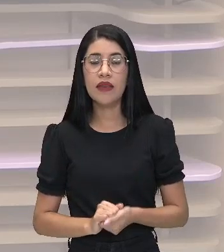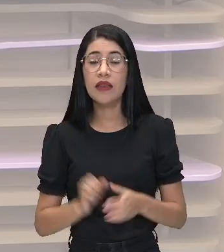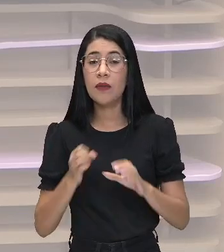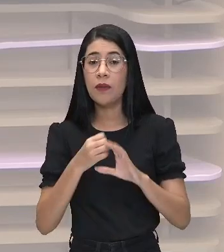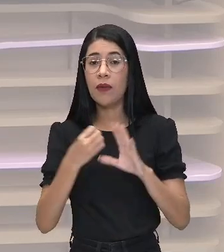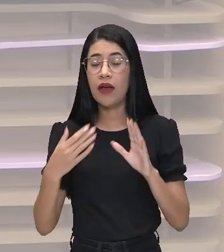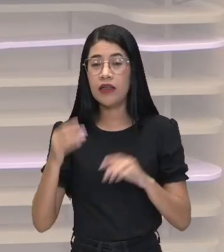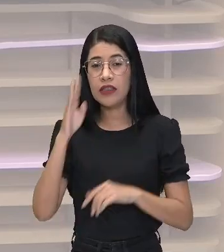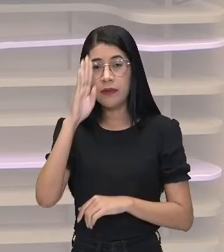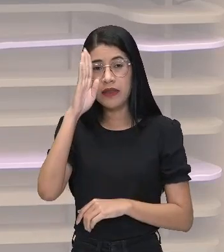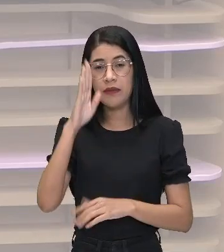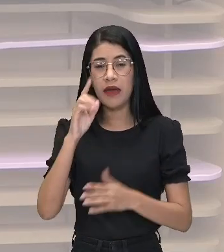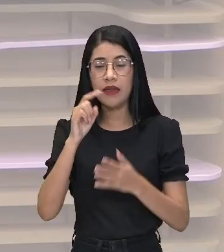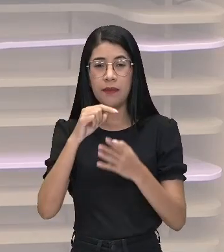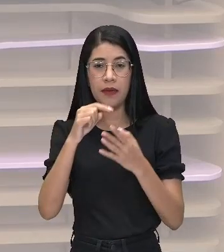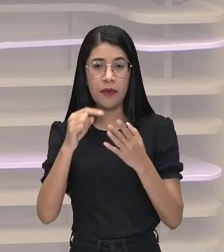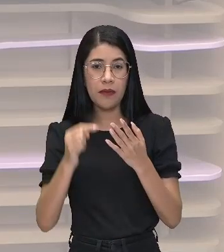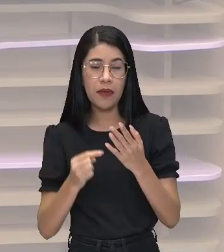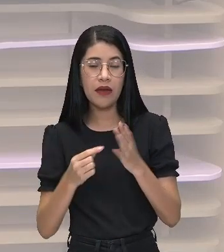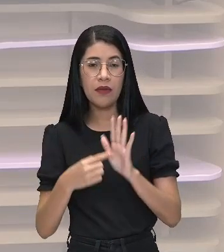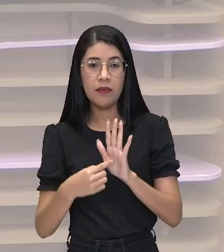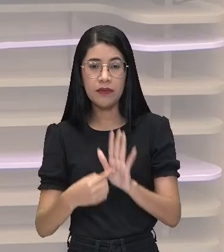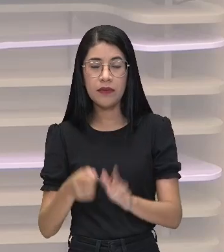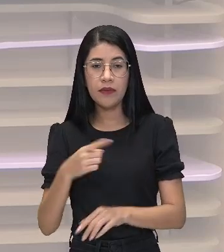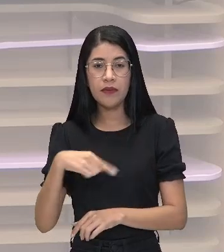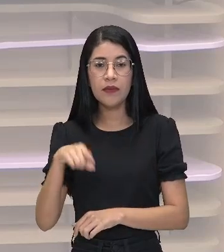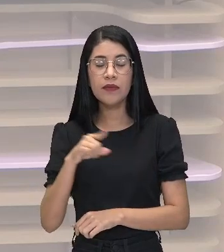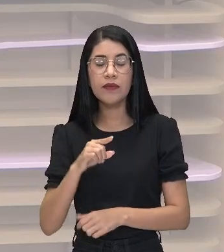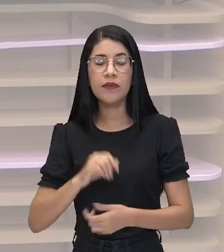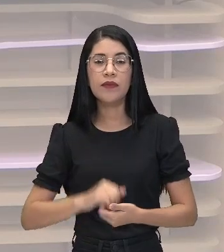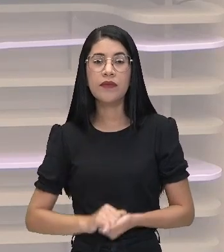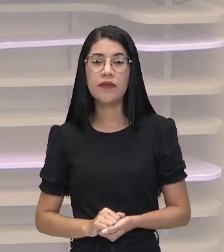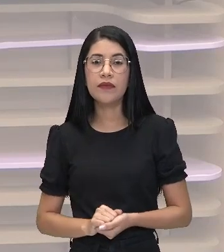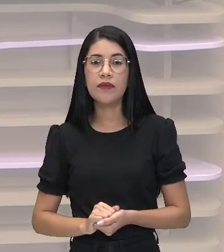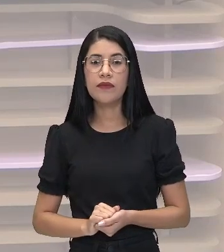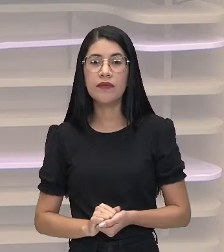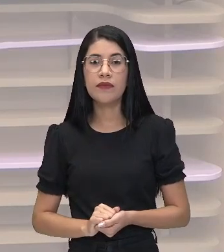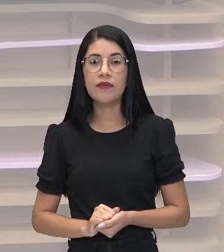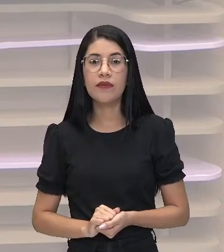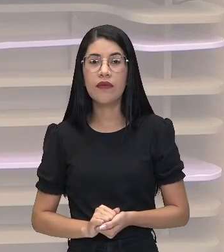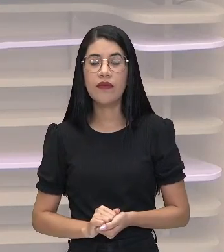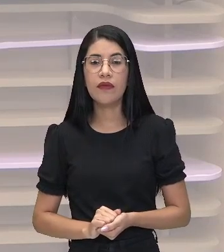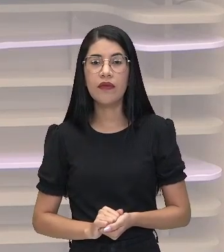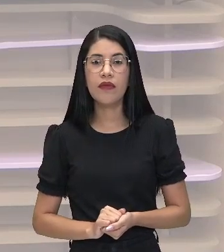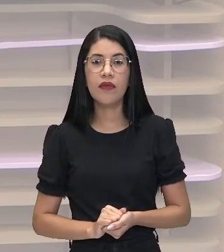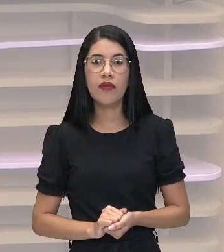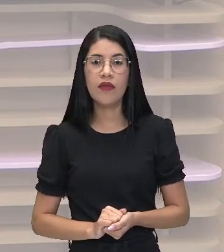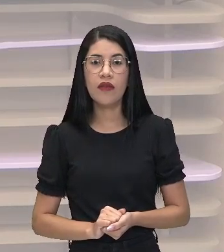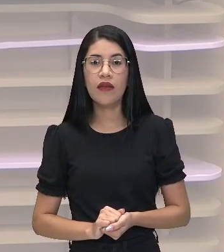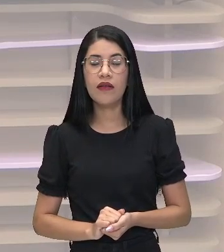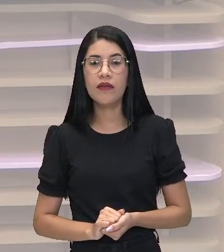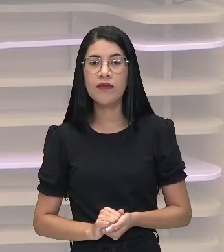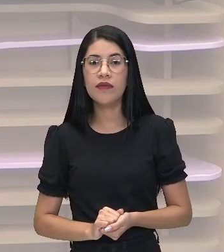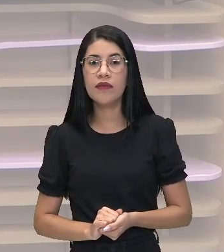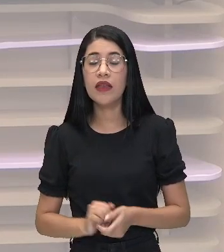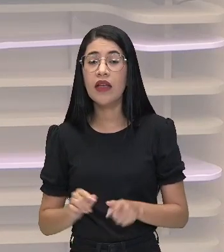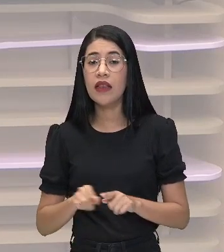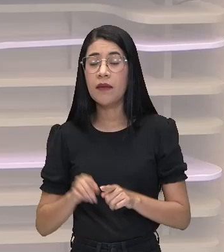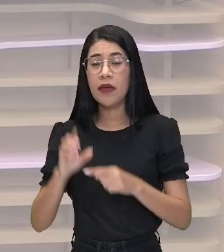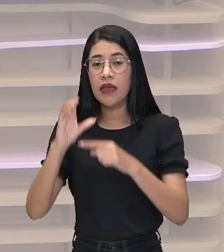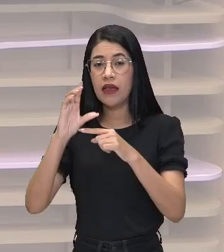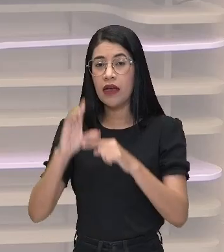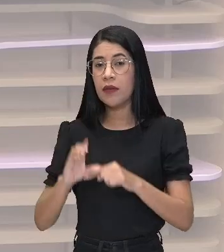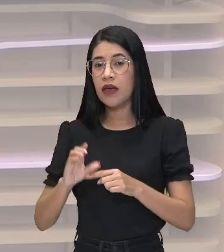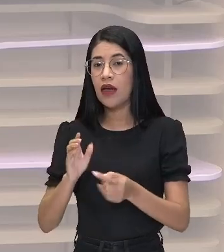principais categorias que eu elenquei aí para vocês, certo? Temos também, ainda nas capitanias,